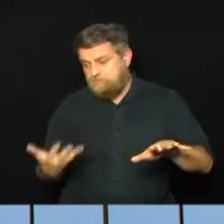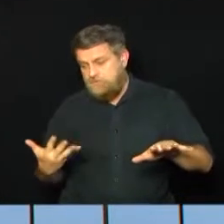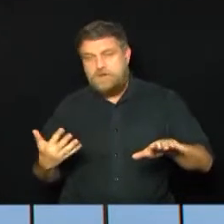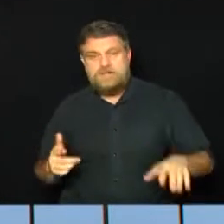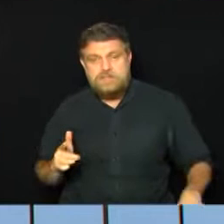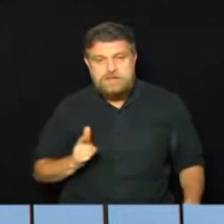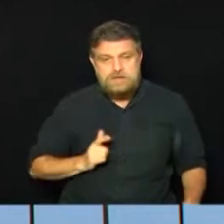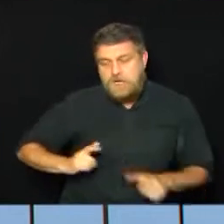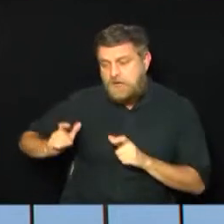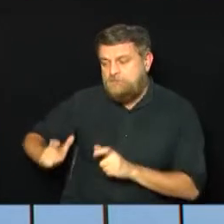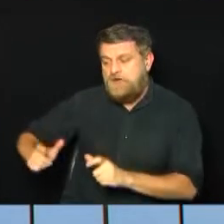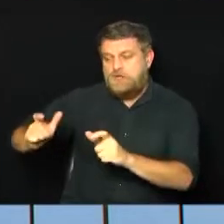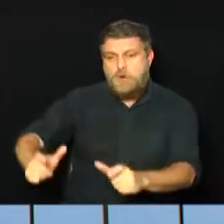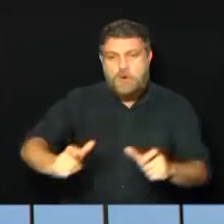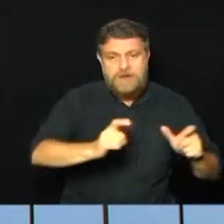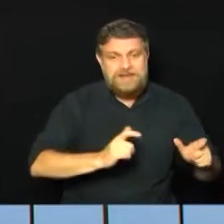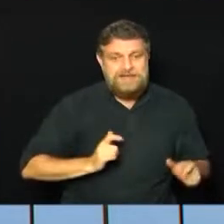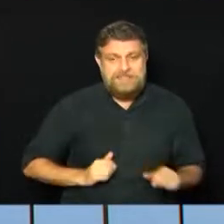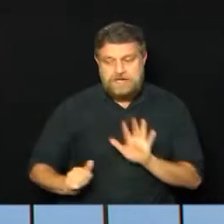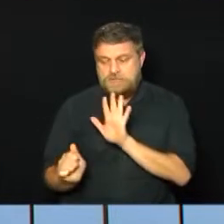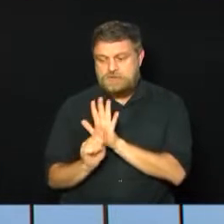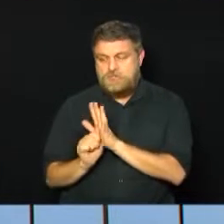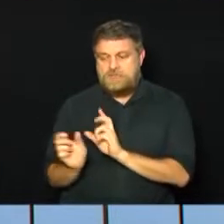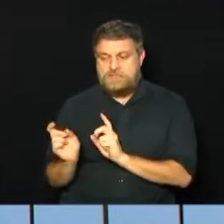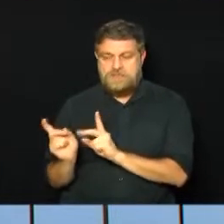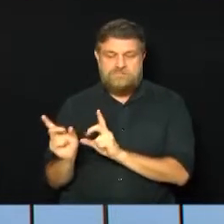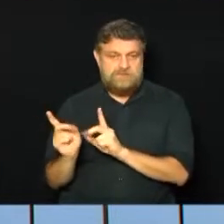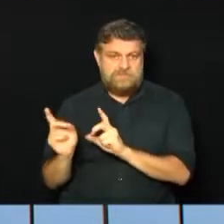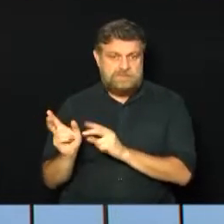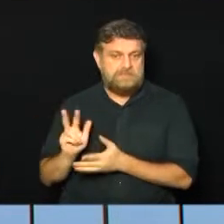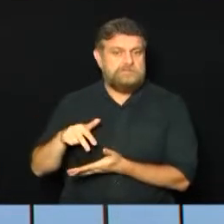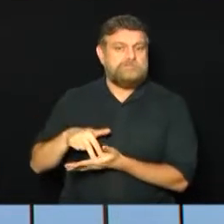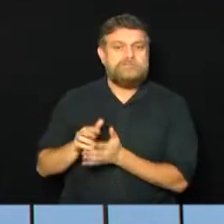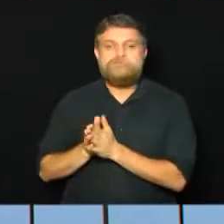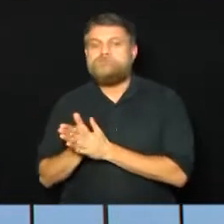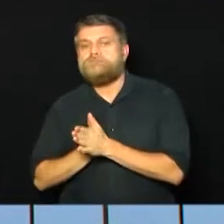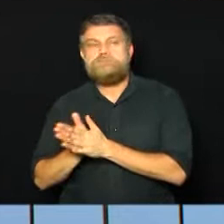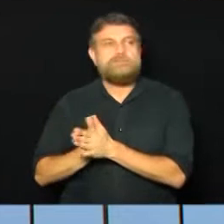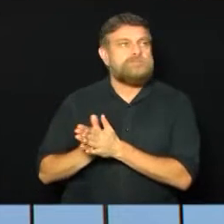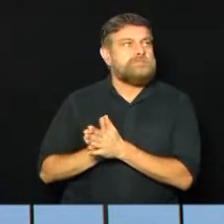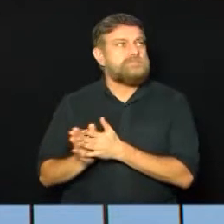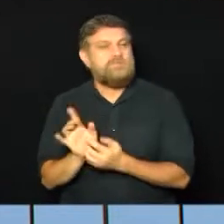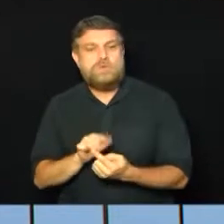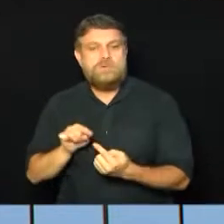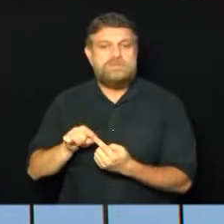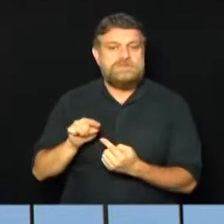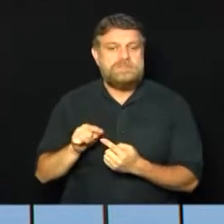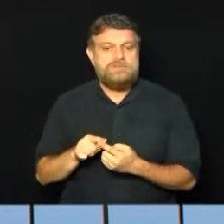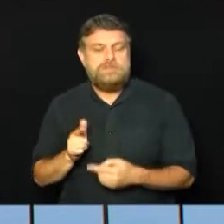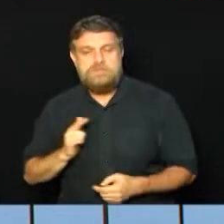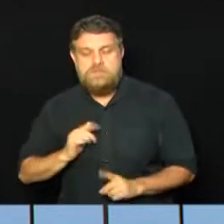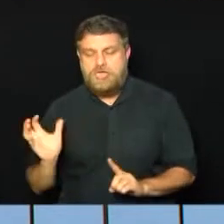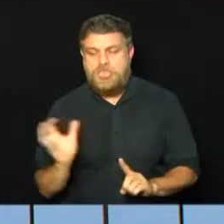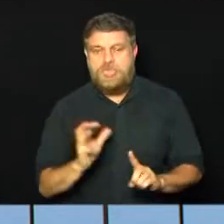tem muitos locais onde tem traficantes, filtrados, pessoas que estão ali realmente para manipular os